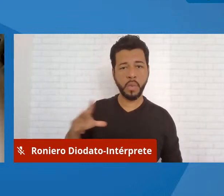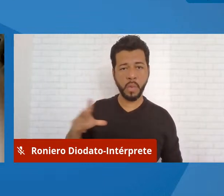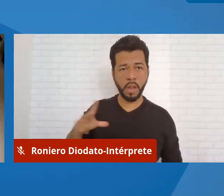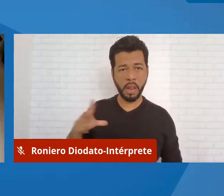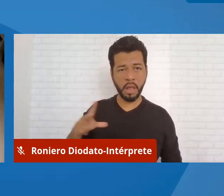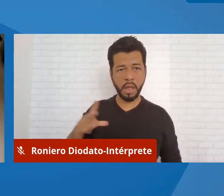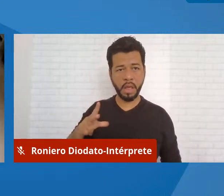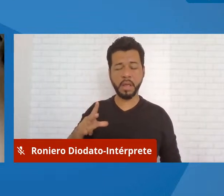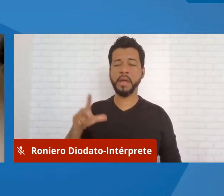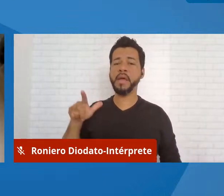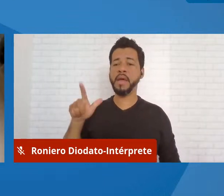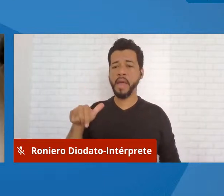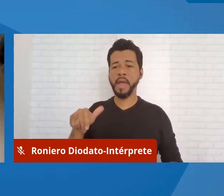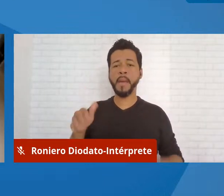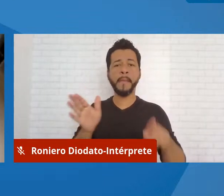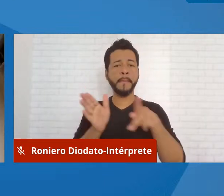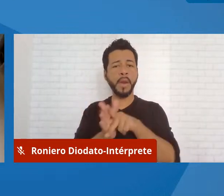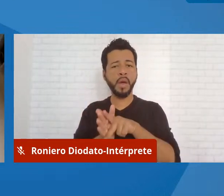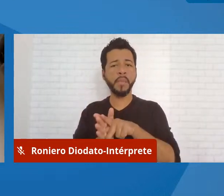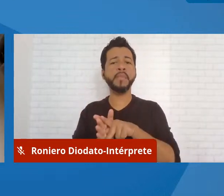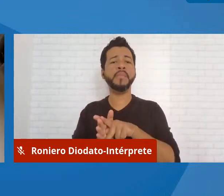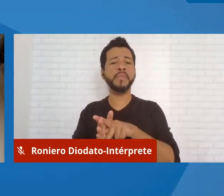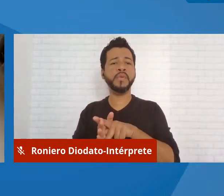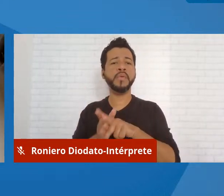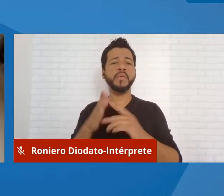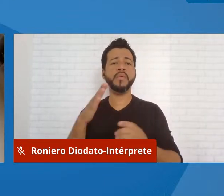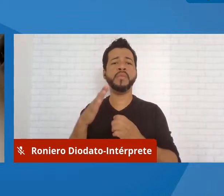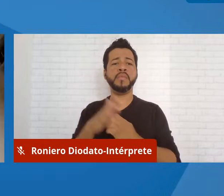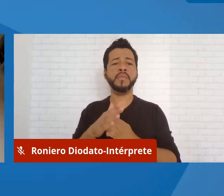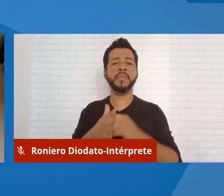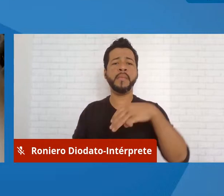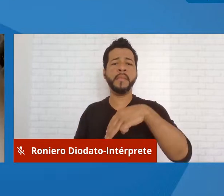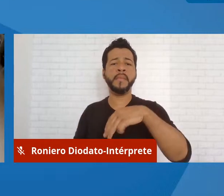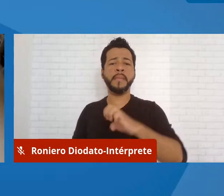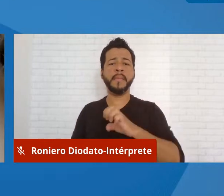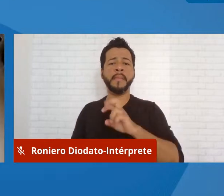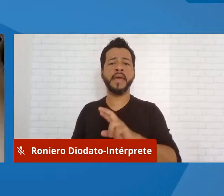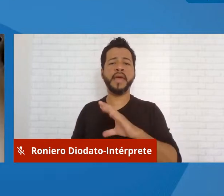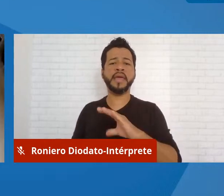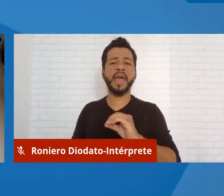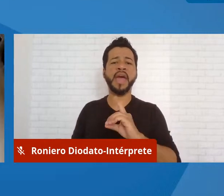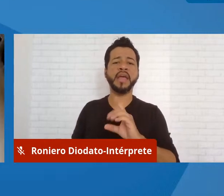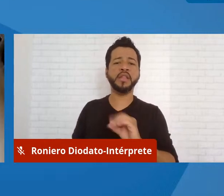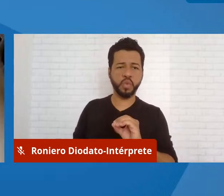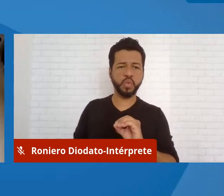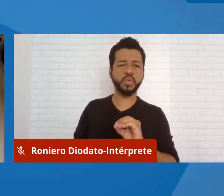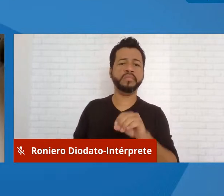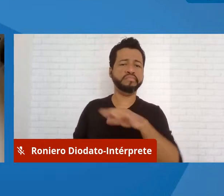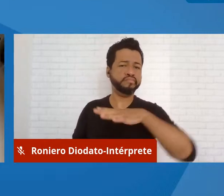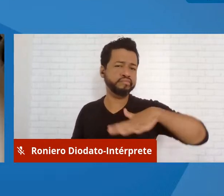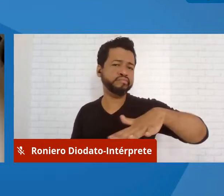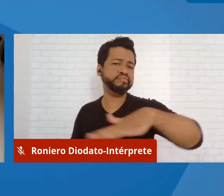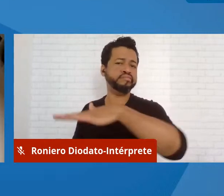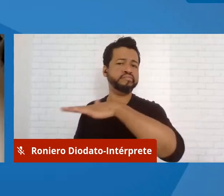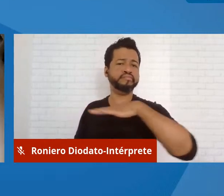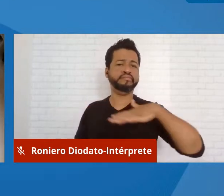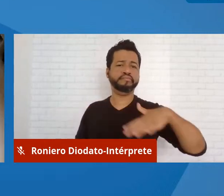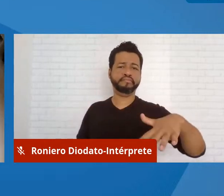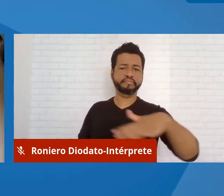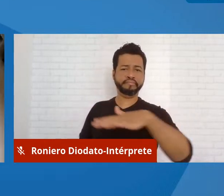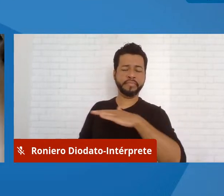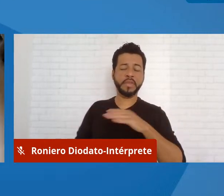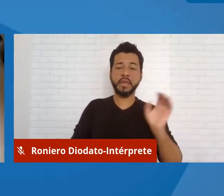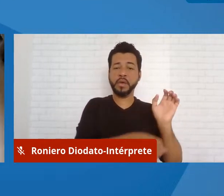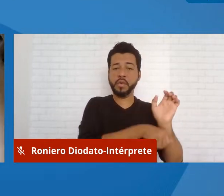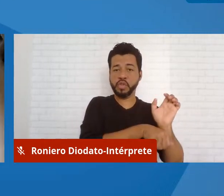esfera mercantil, é a esfera do mercado. A esfera nossa não é necessariamente o Estado. O Estado pode ser um Estado que